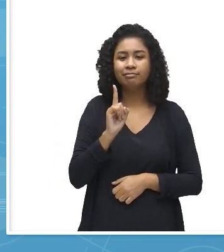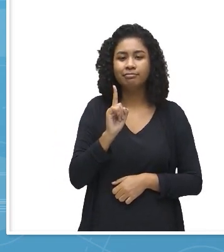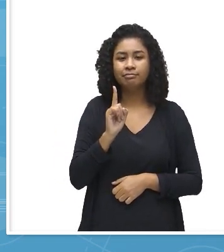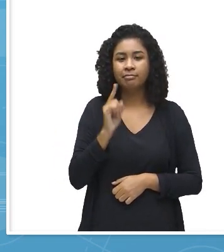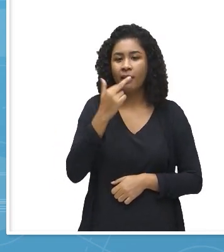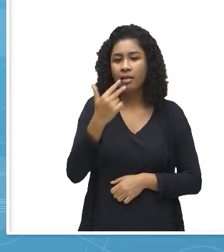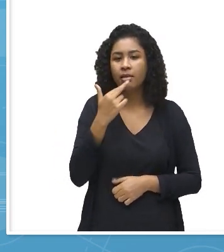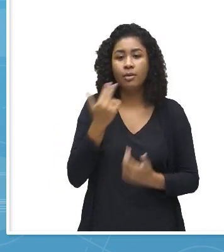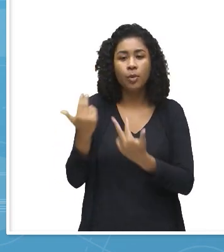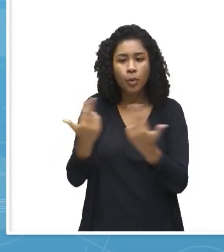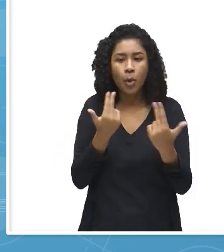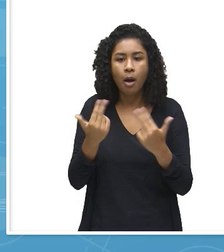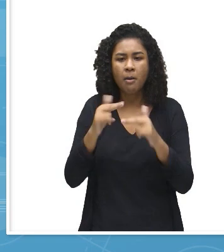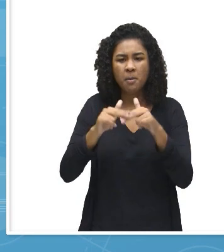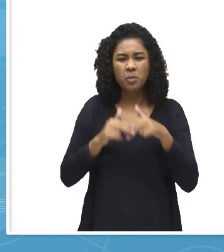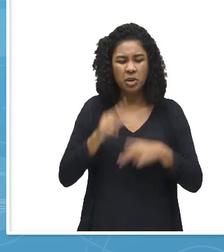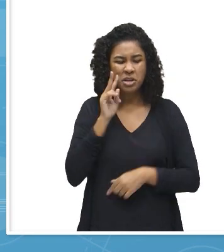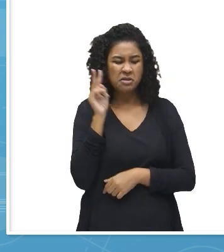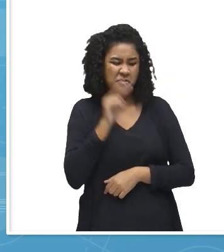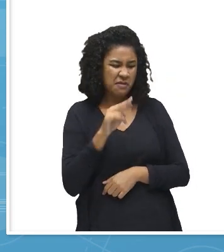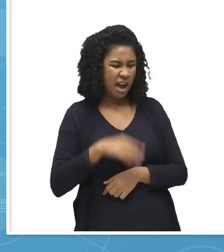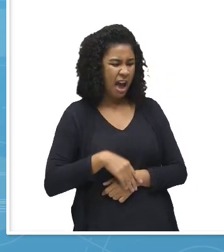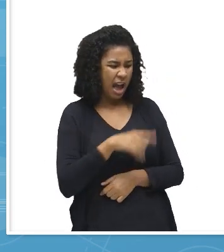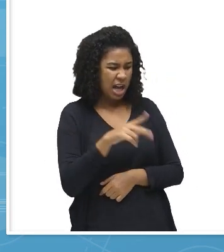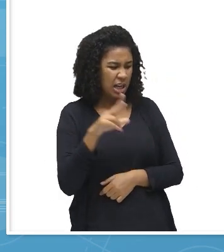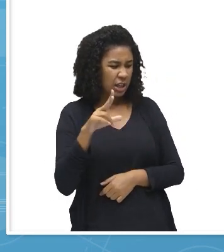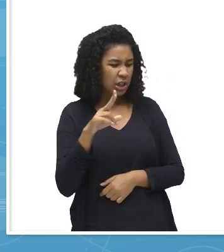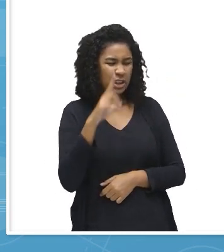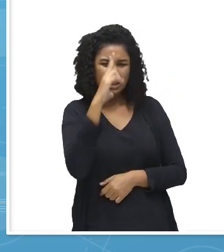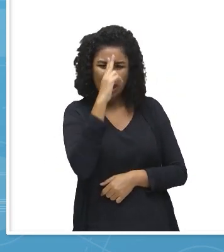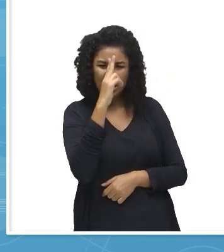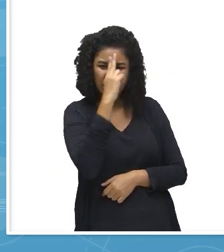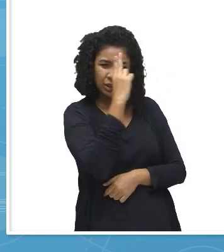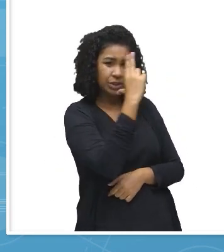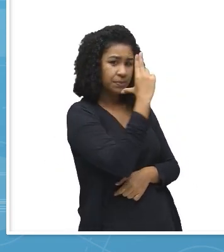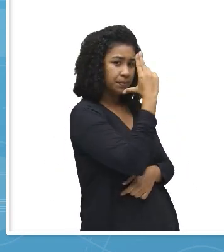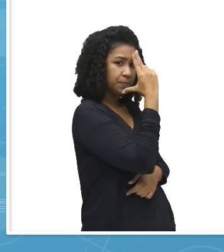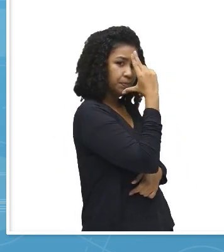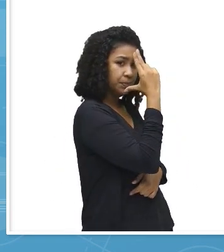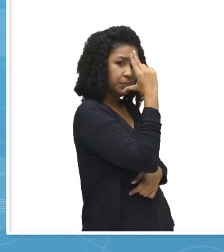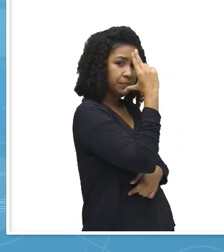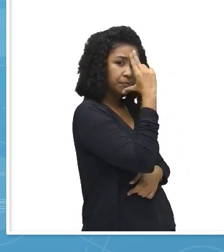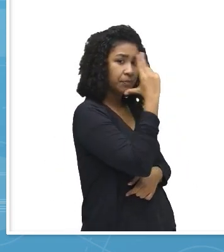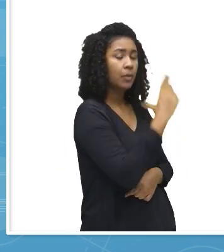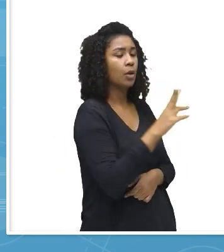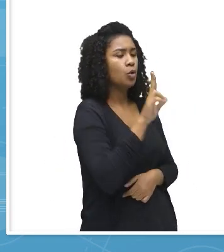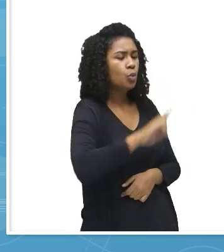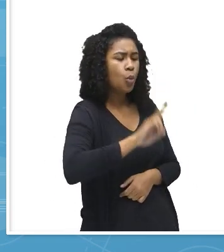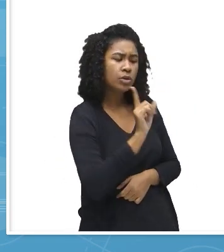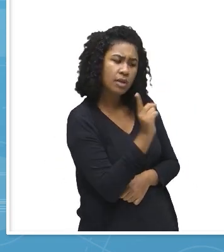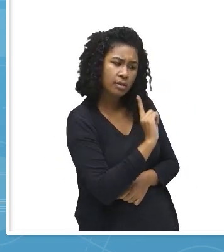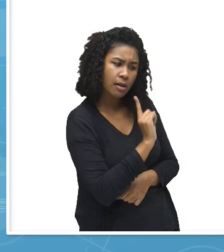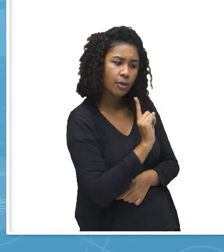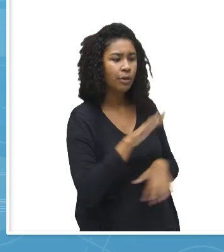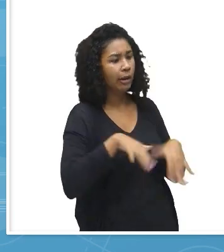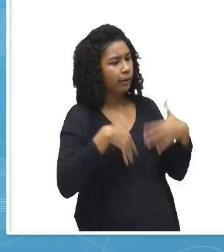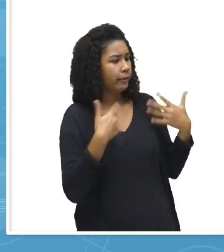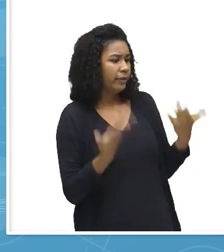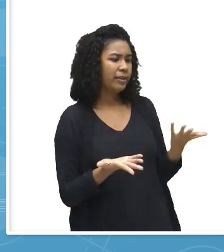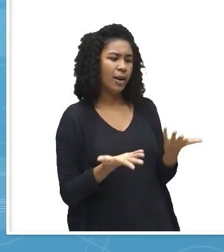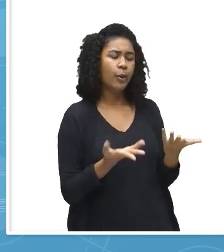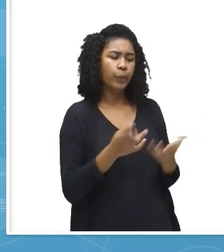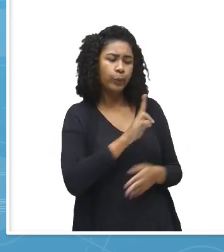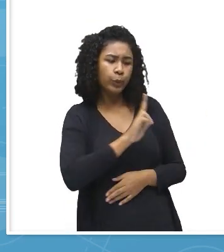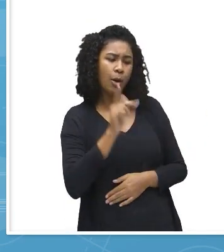de bárbaros. Mas se a gente for observar um pouco da imagem, né, da figura